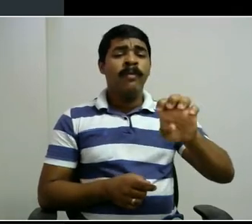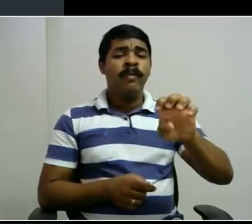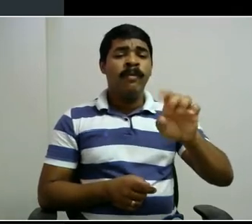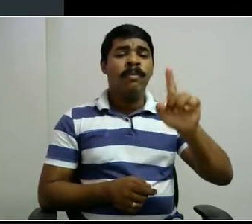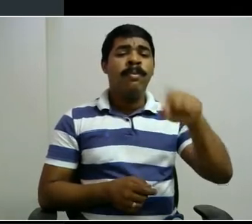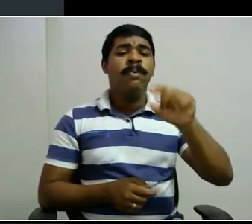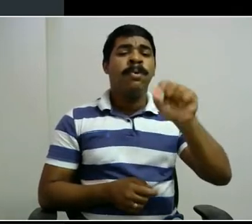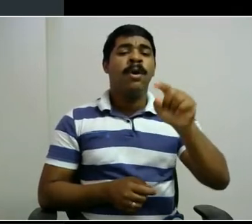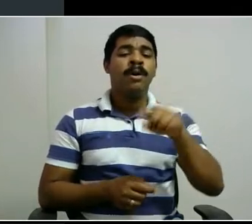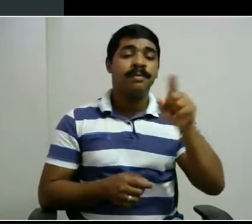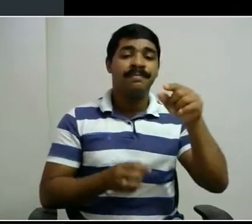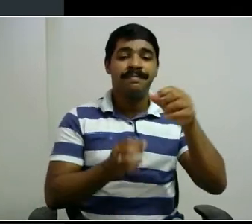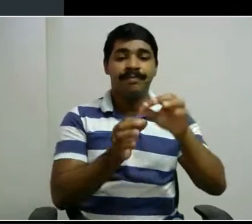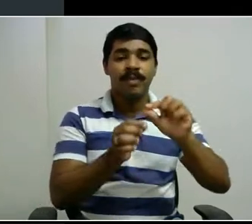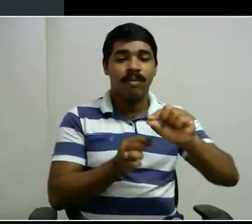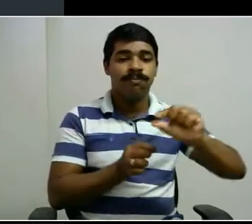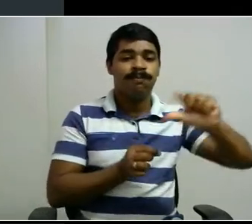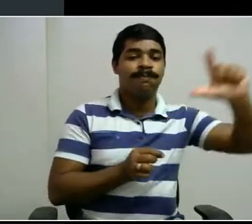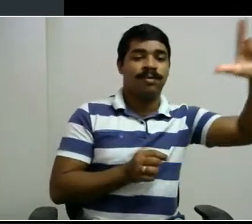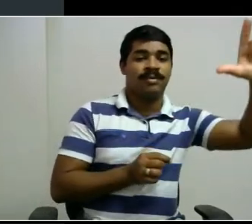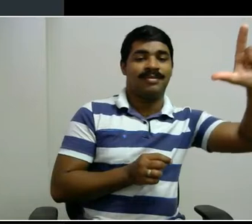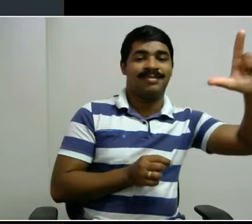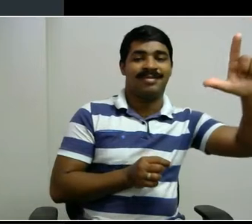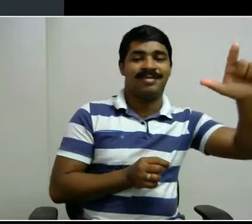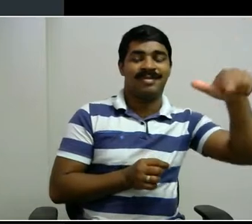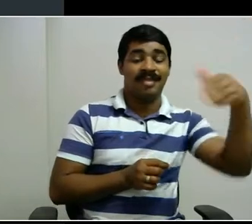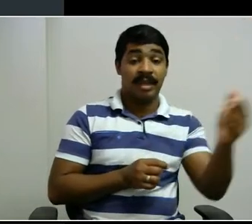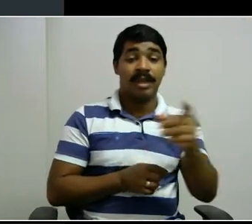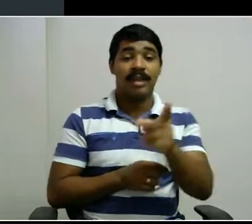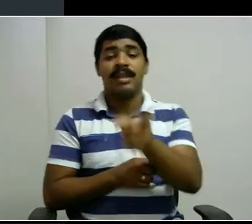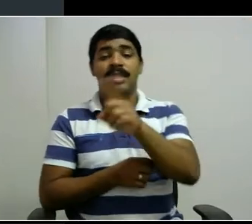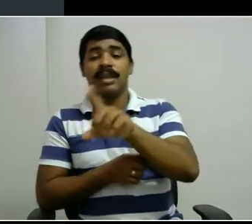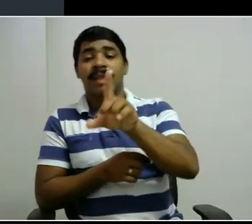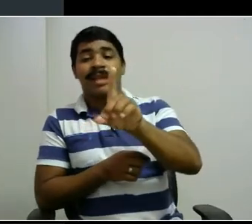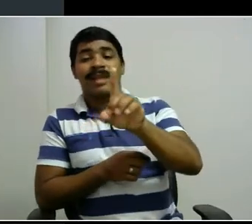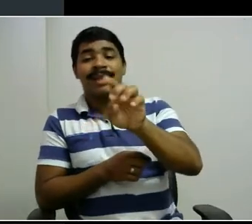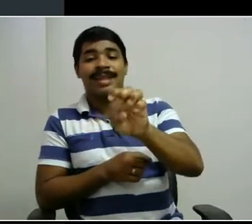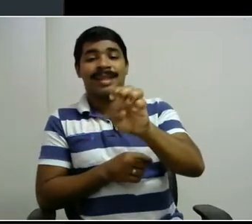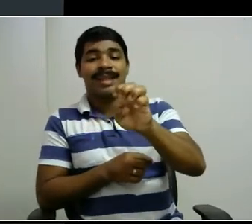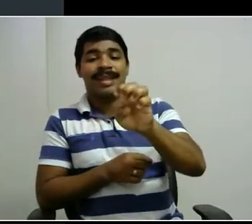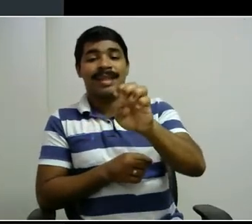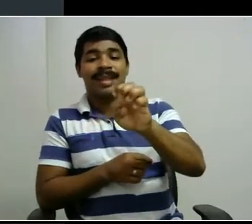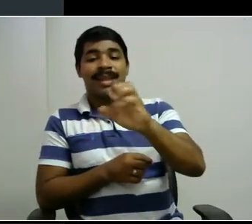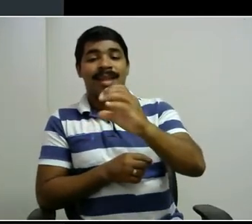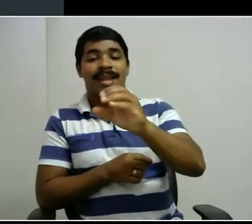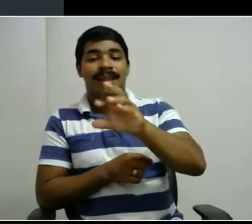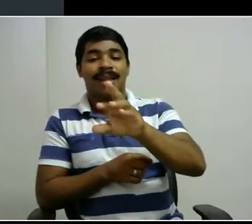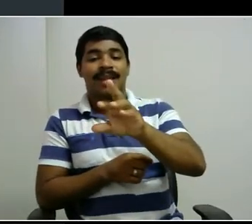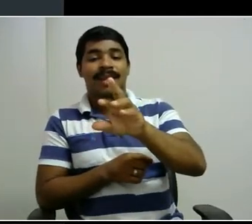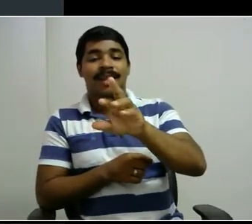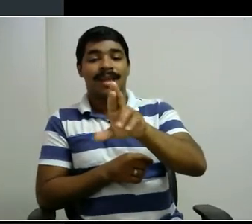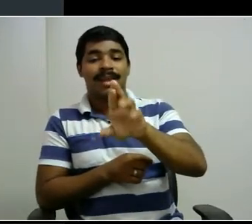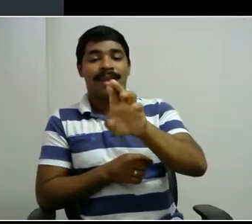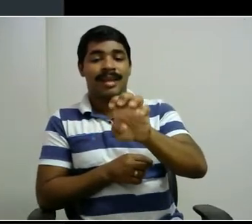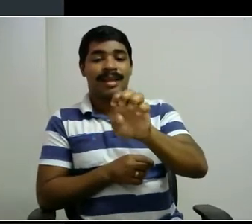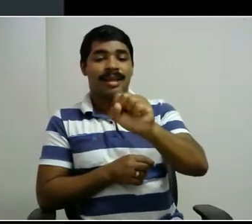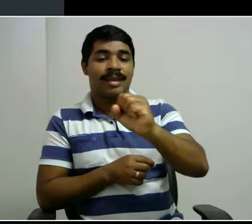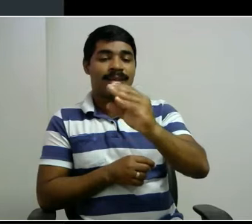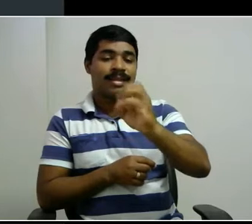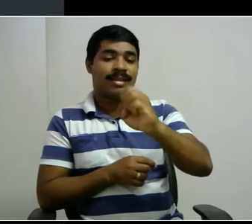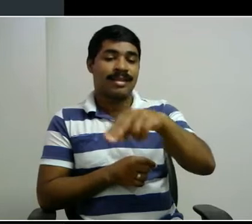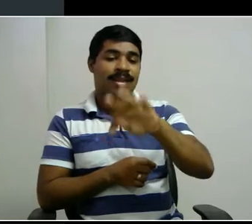Tá? Mas como ela vai crescendo, ó, então ela passa no ponto, na raiz, assim. Tá? Ó, onde é que foi que ela passou a